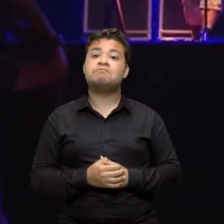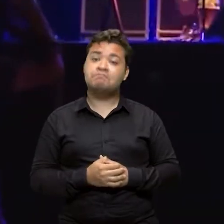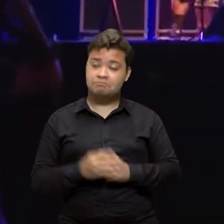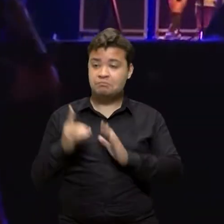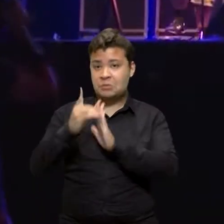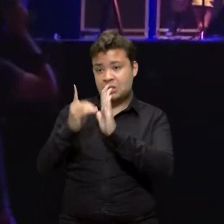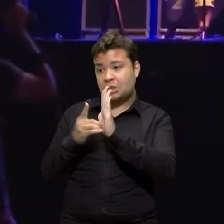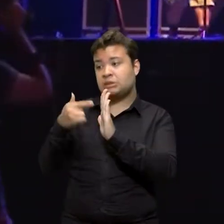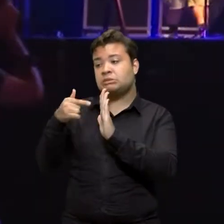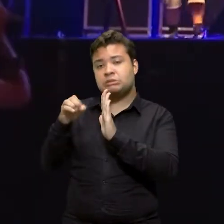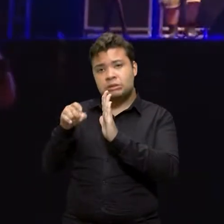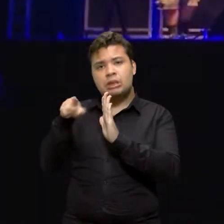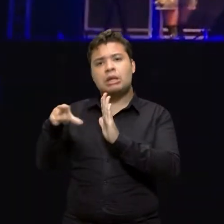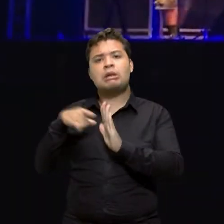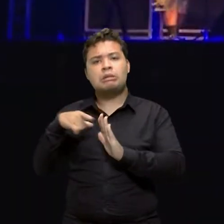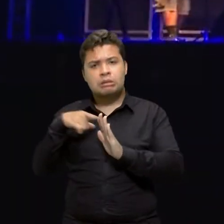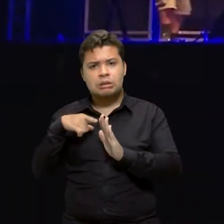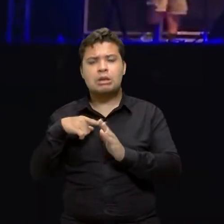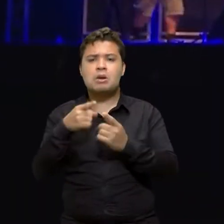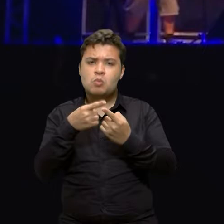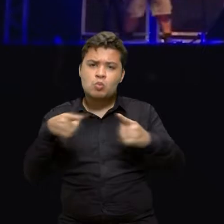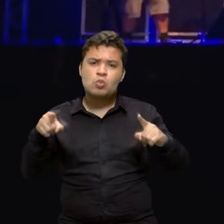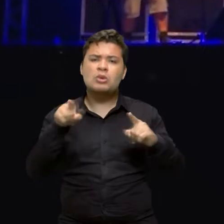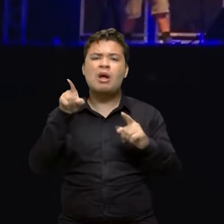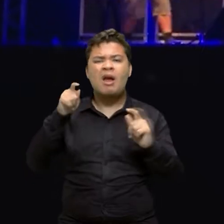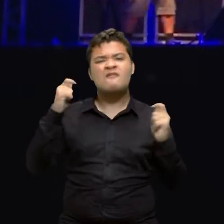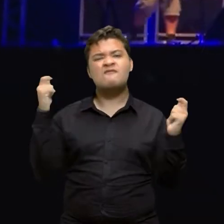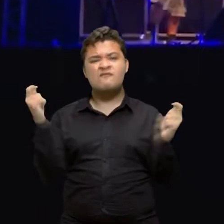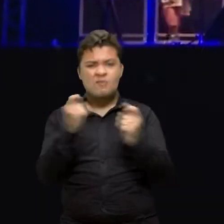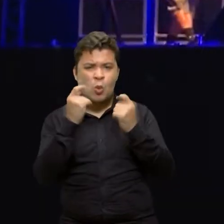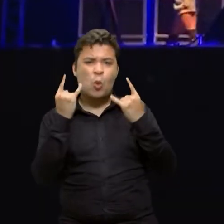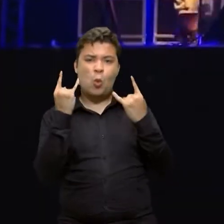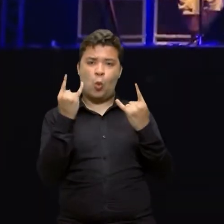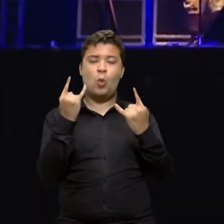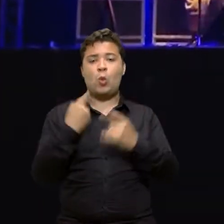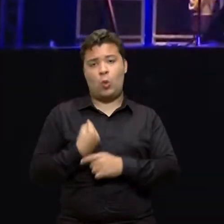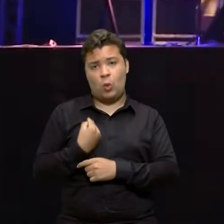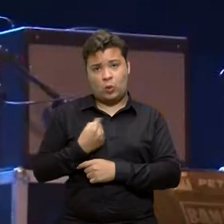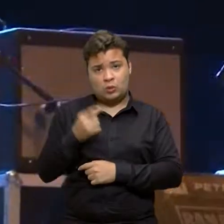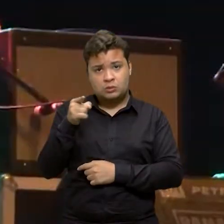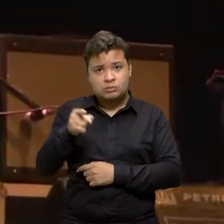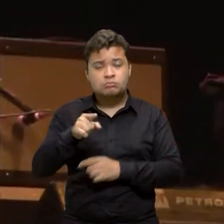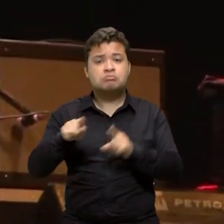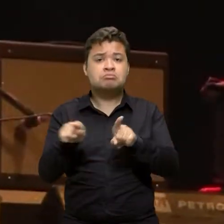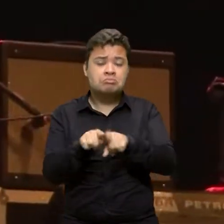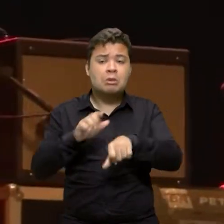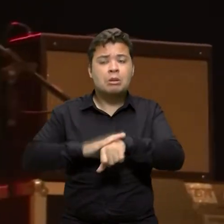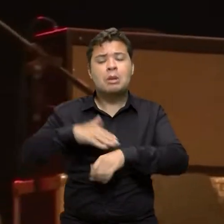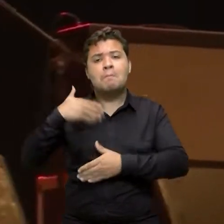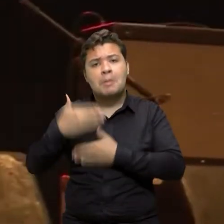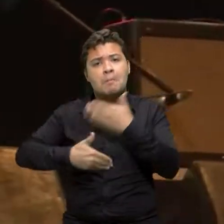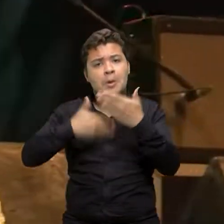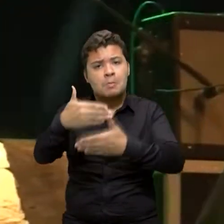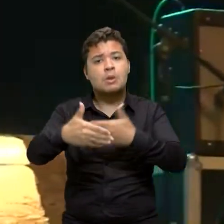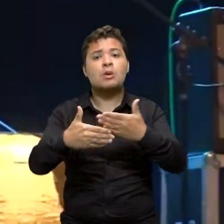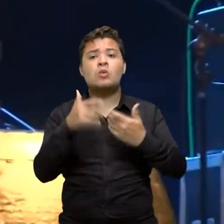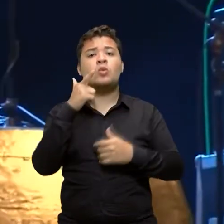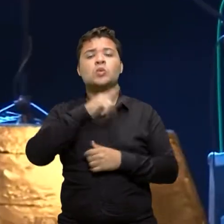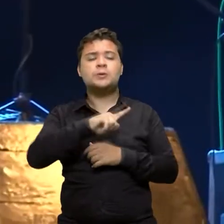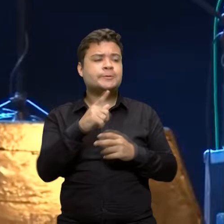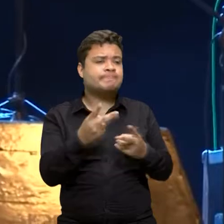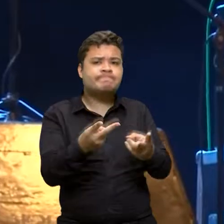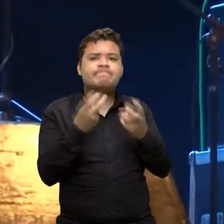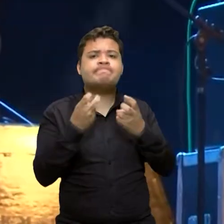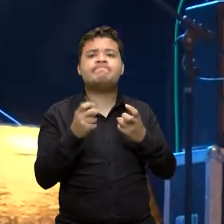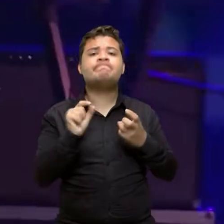vai atravessar a década de 70 com o fenômeno dos grandes festivais, né? E aí, a partir de então, a gente